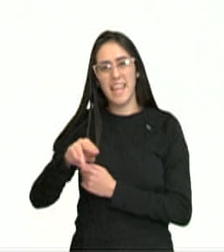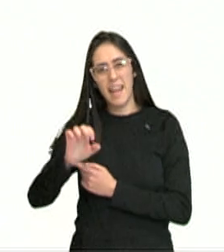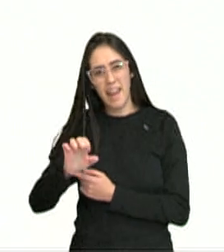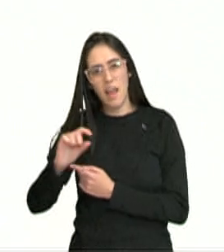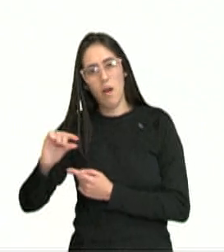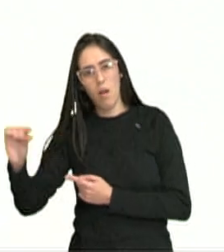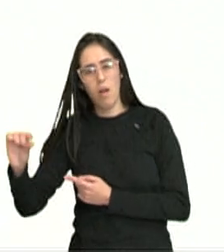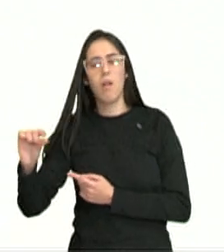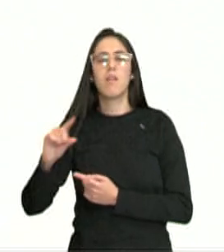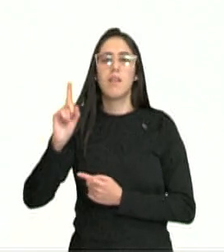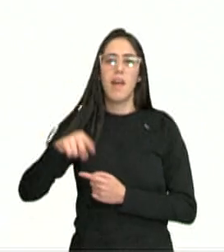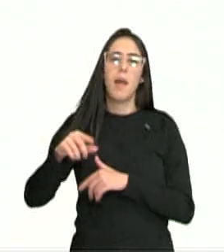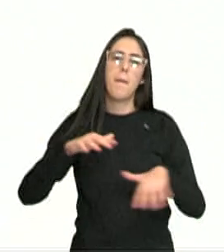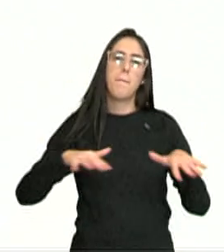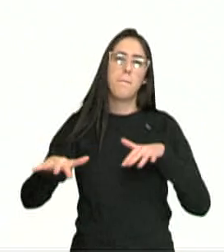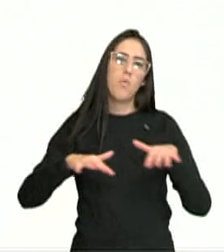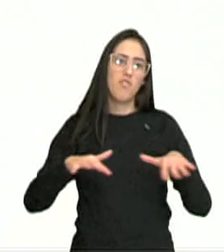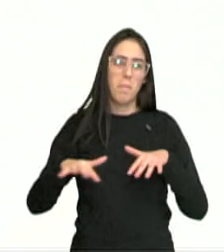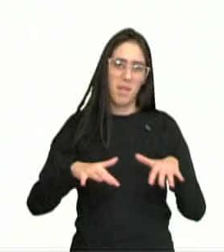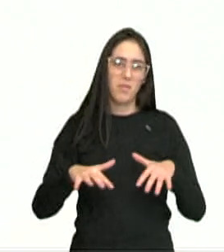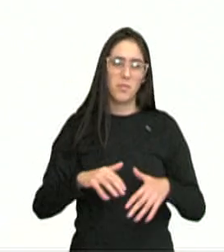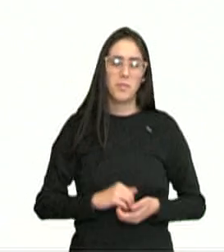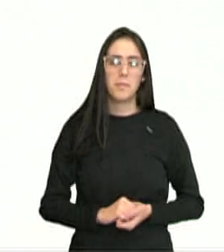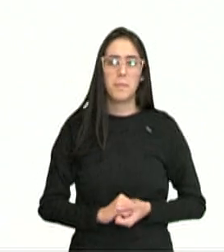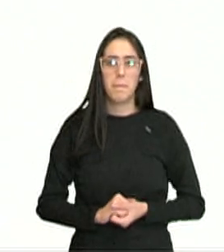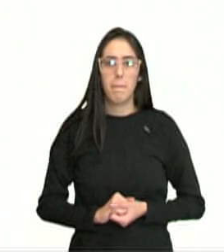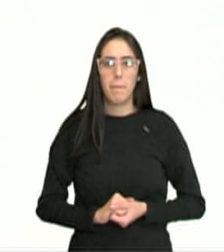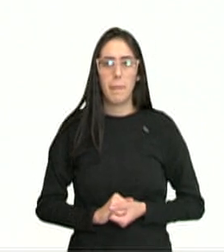como cinema, que é a imagem em movimento, por exemplo.